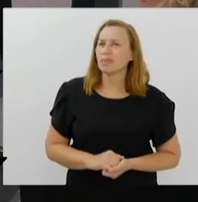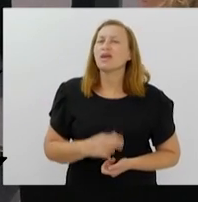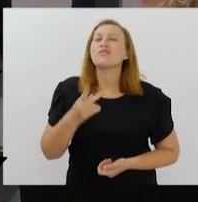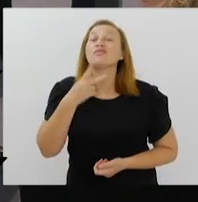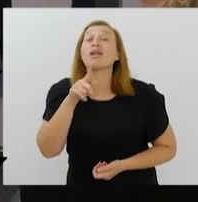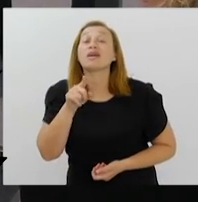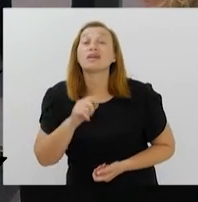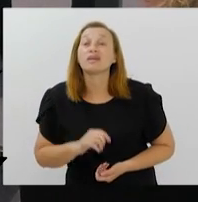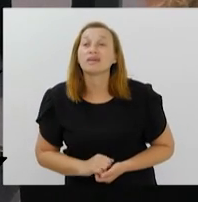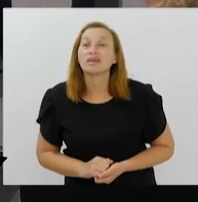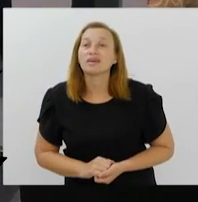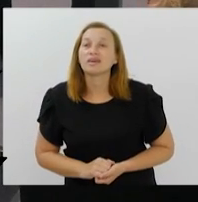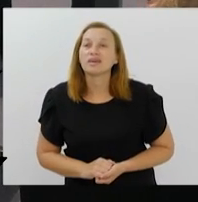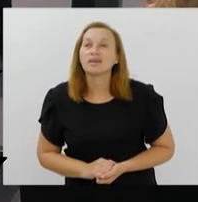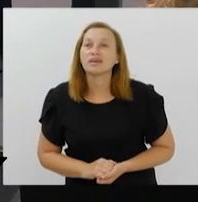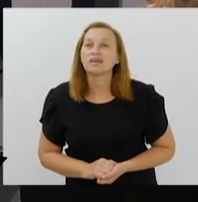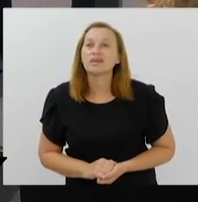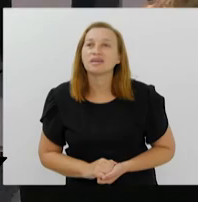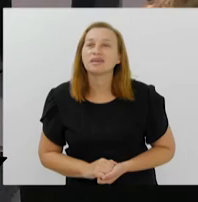você